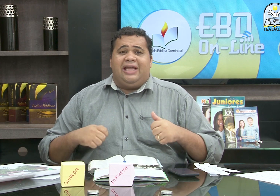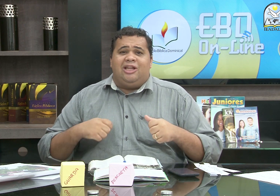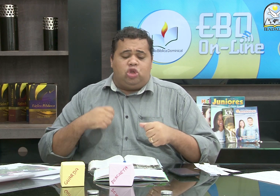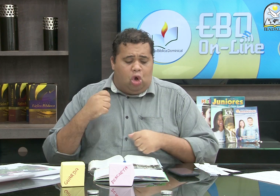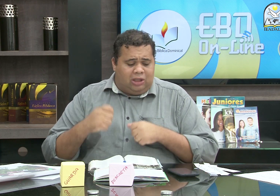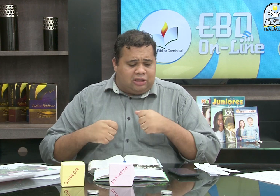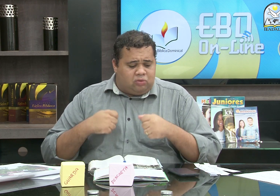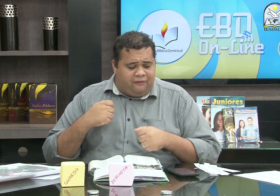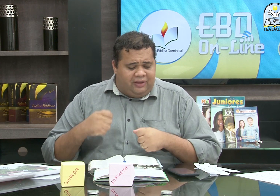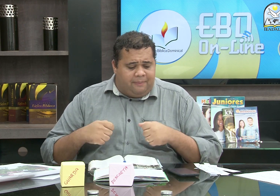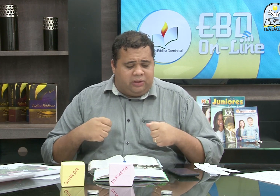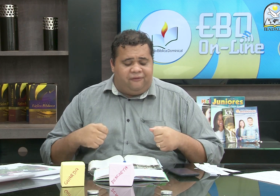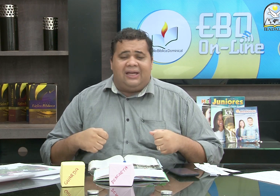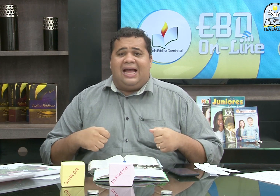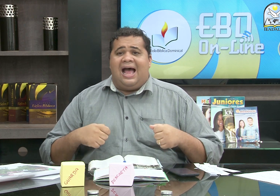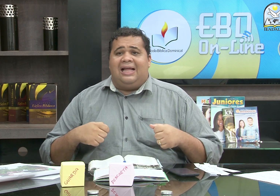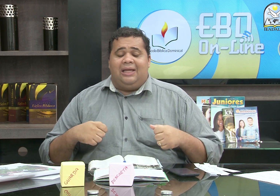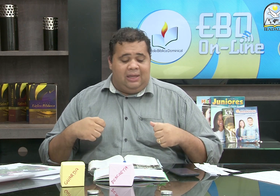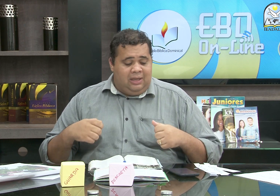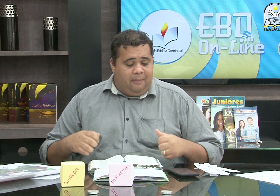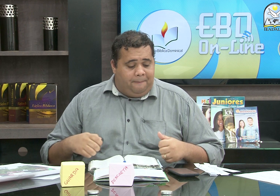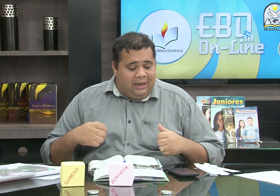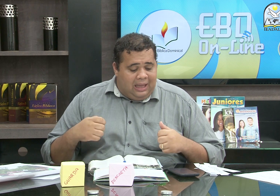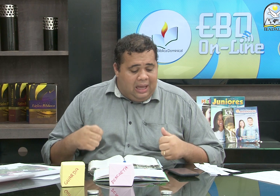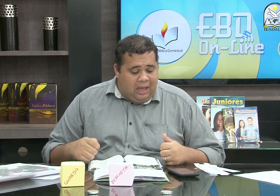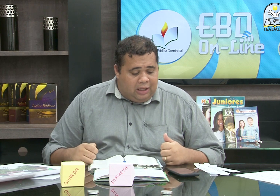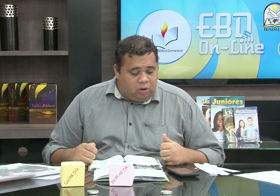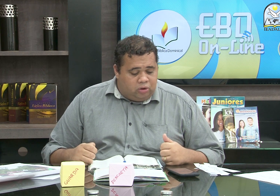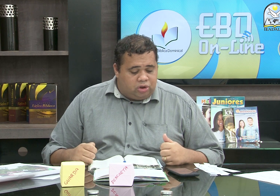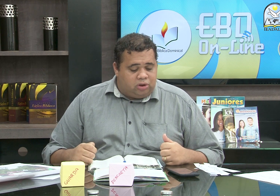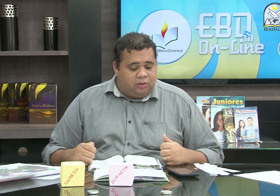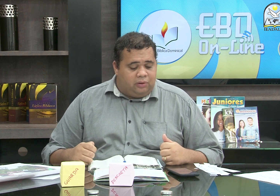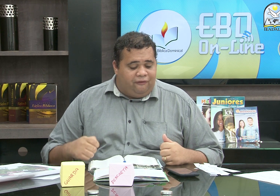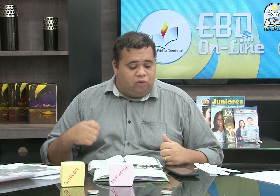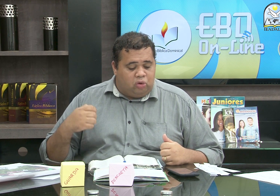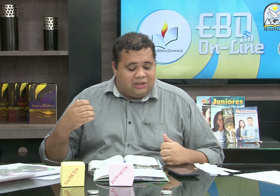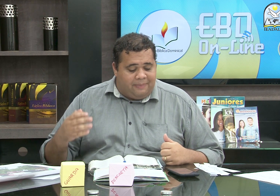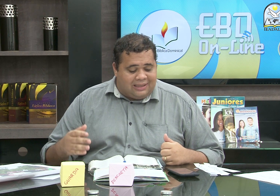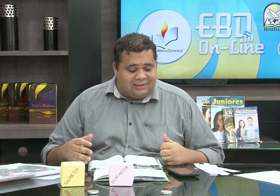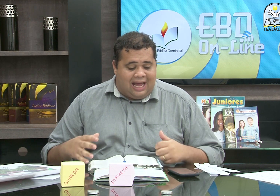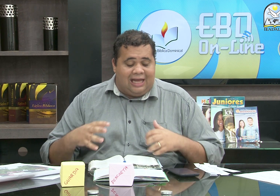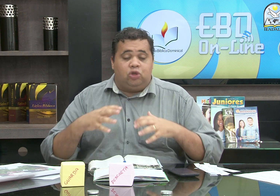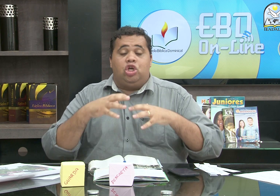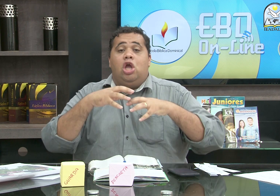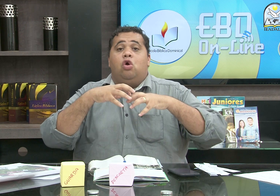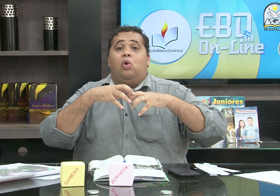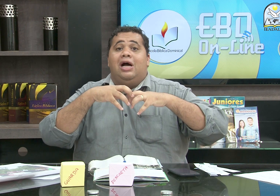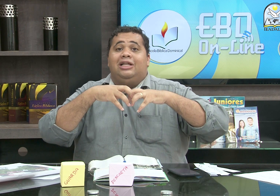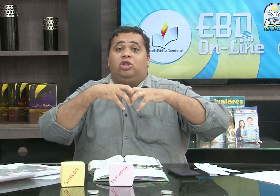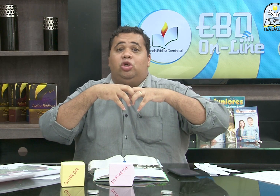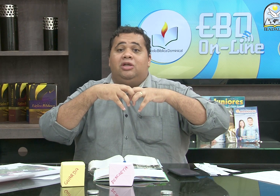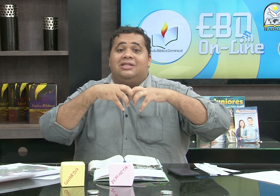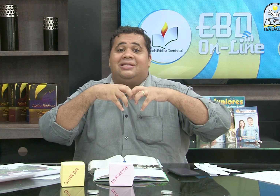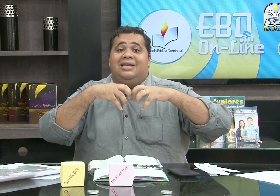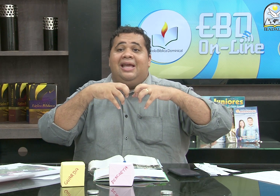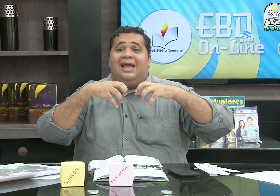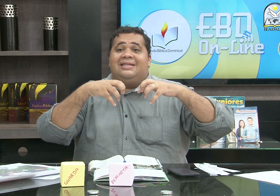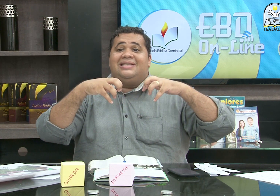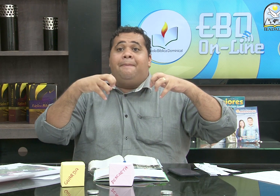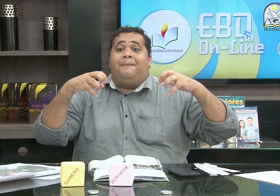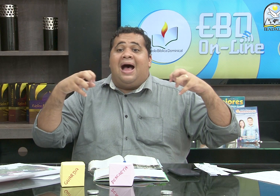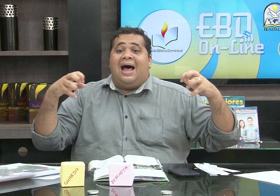onde tem toda a sua vida modificada planos de futuros ameaçados quando